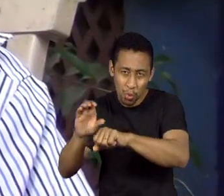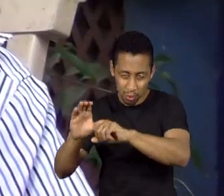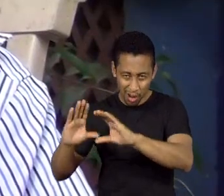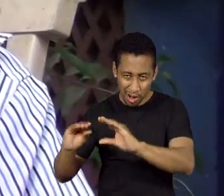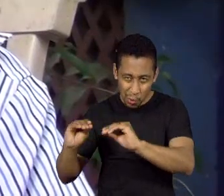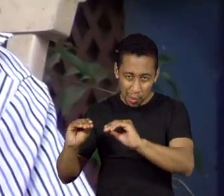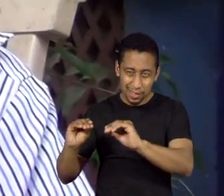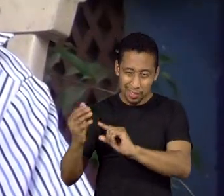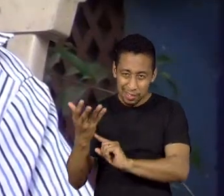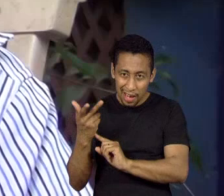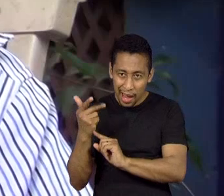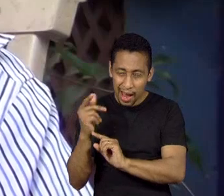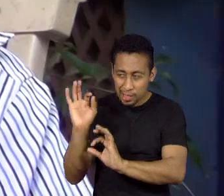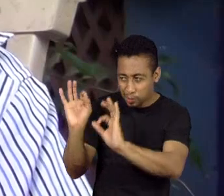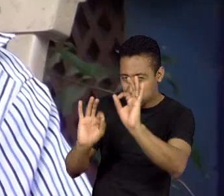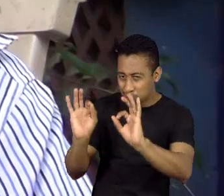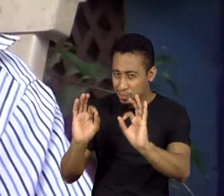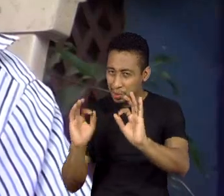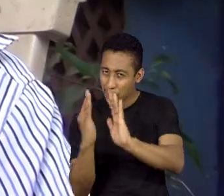gráficas,